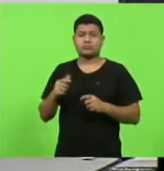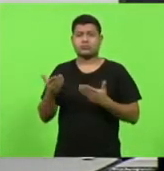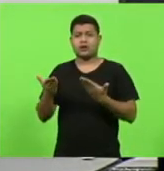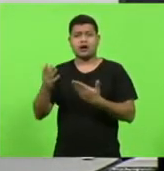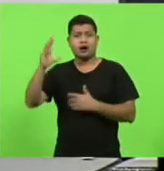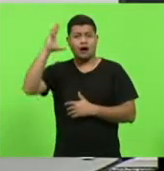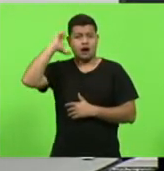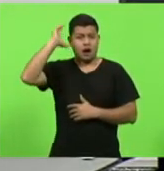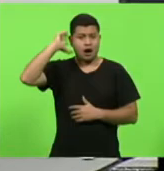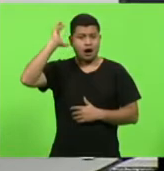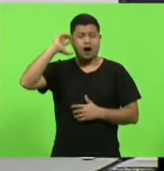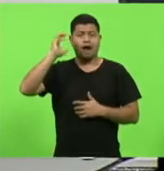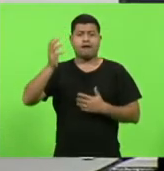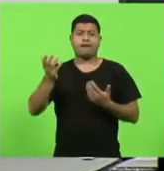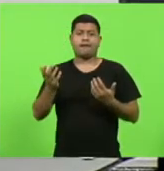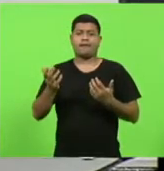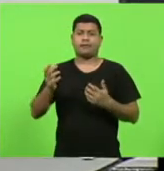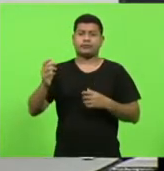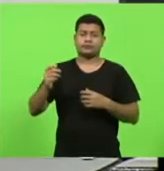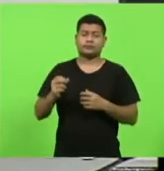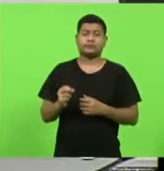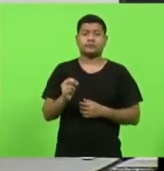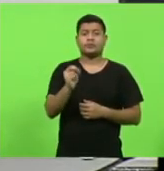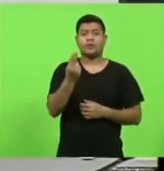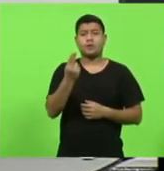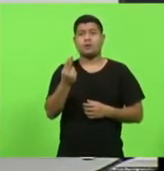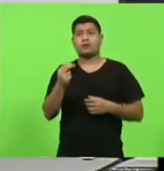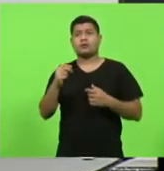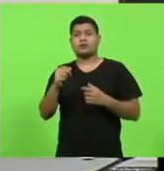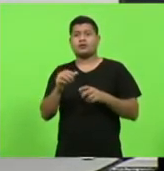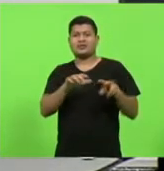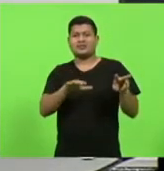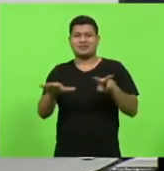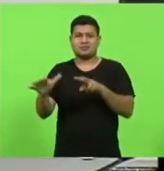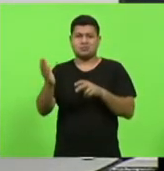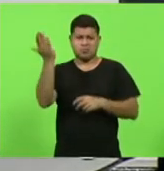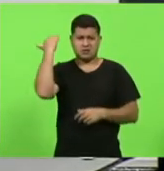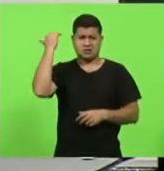rádios aí de Santa Catarina, seja quem estava aqui semana passada